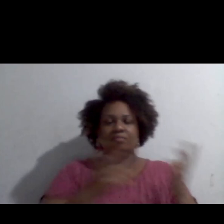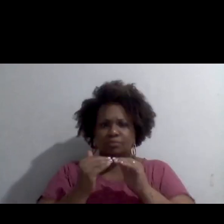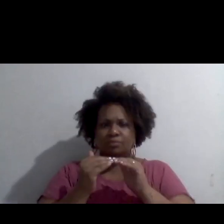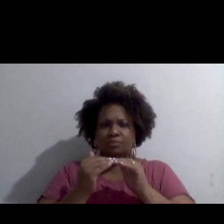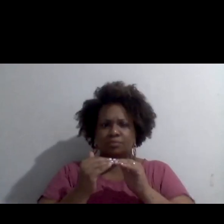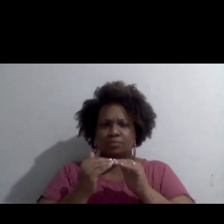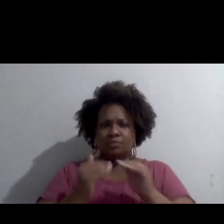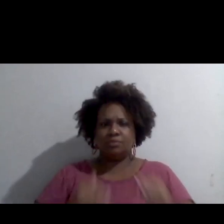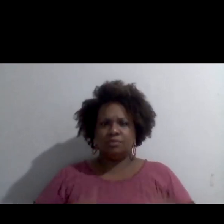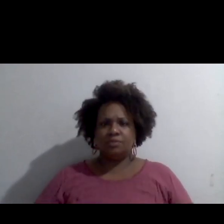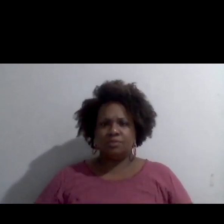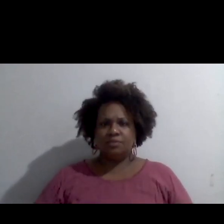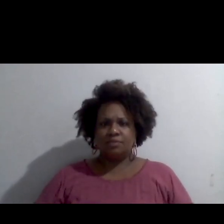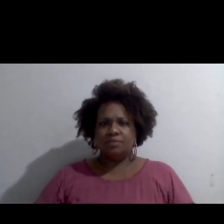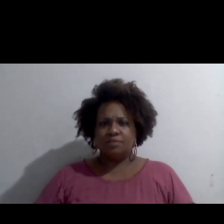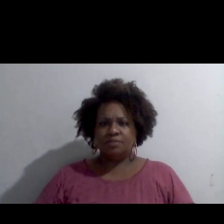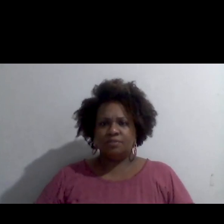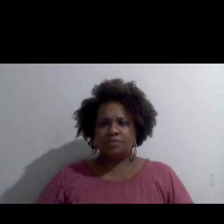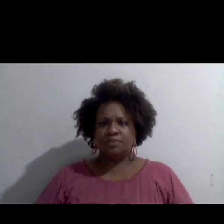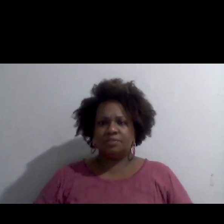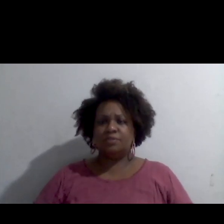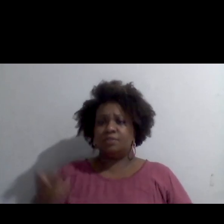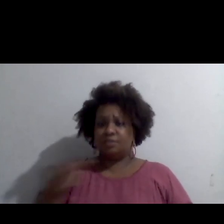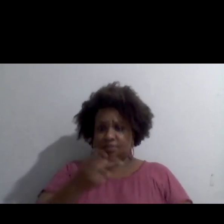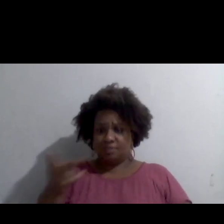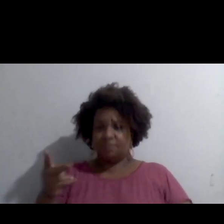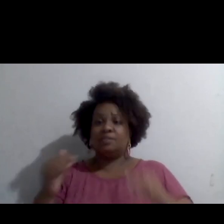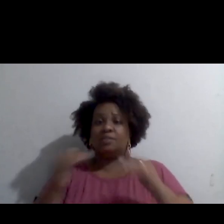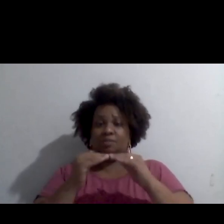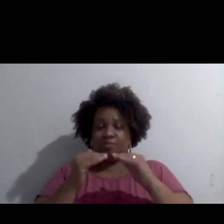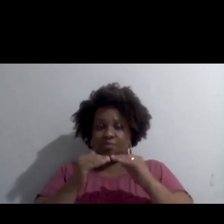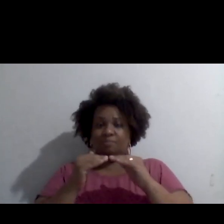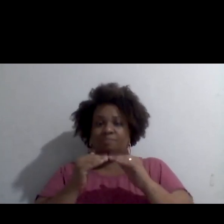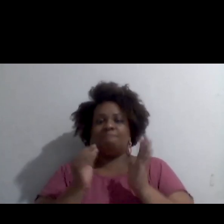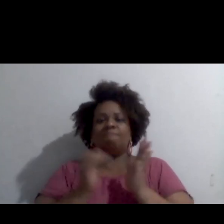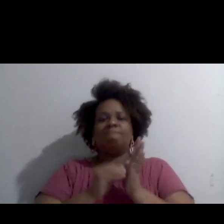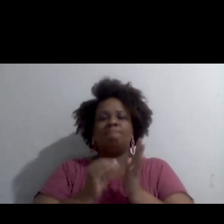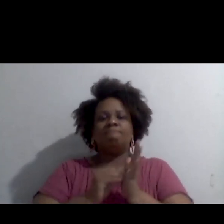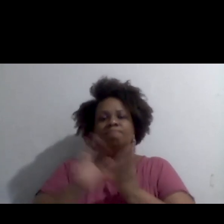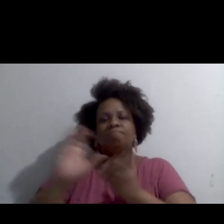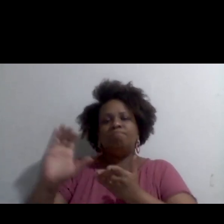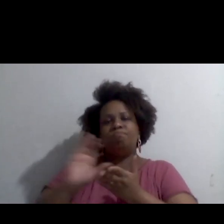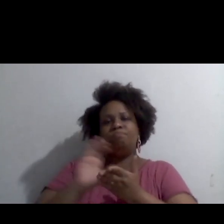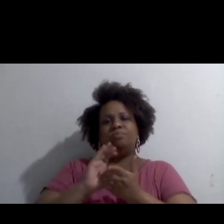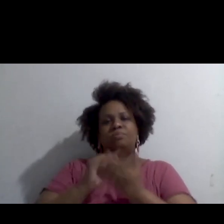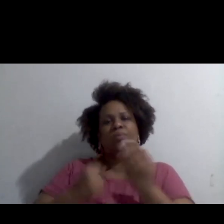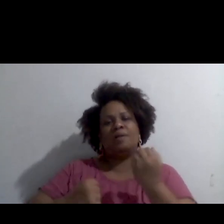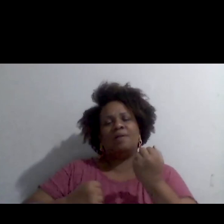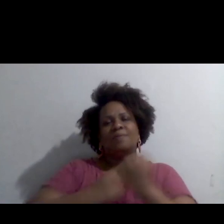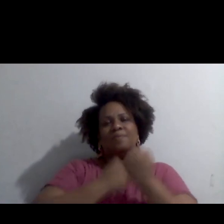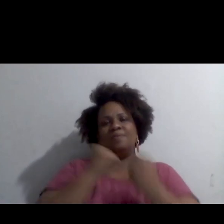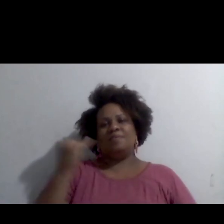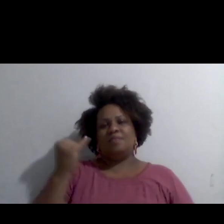por Matias, por Giga, com relação à falta de recursos estruturantes, mas